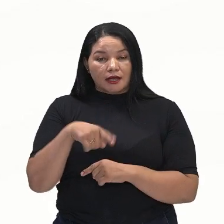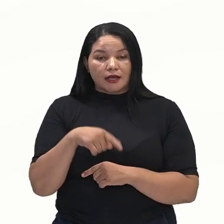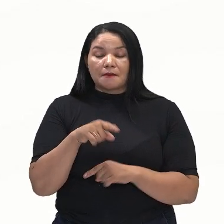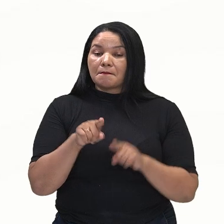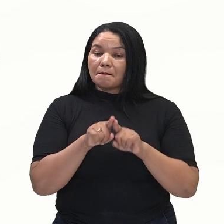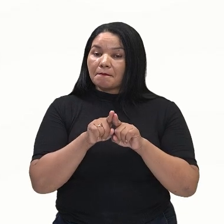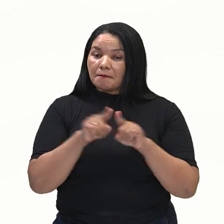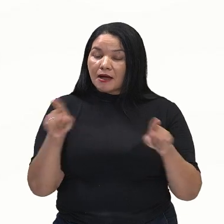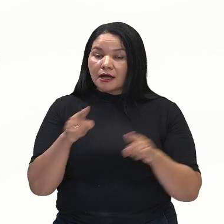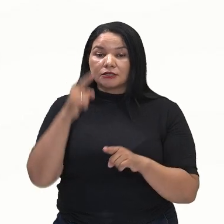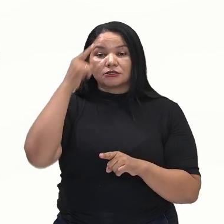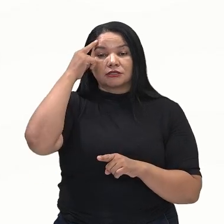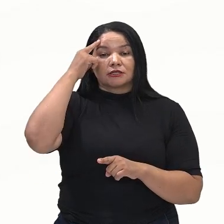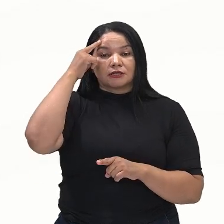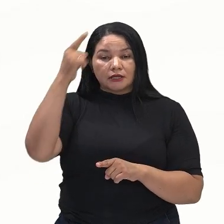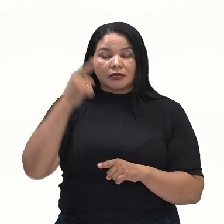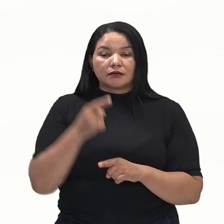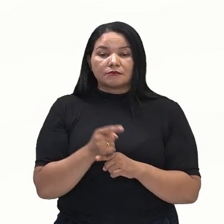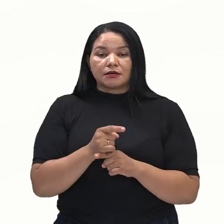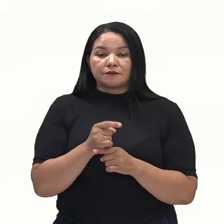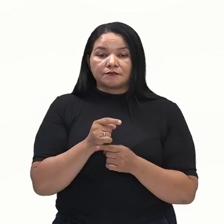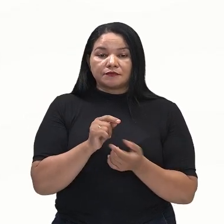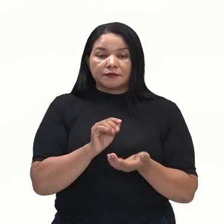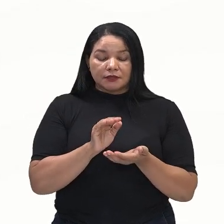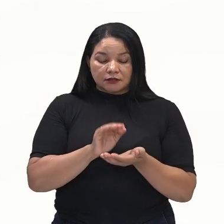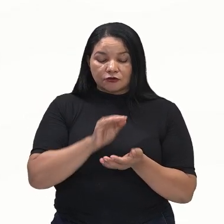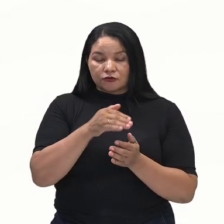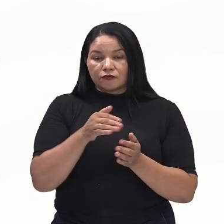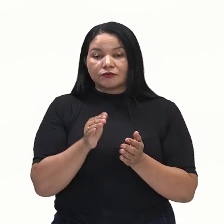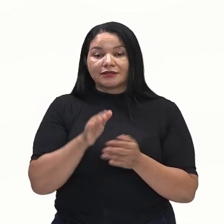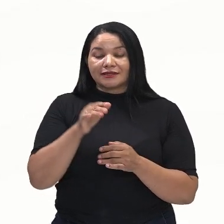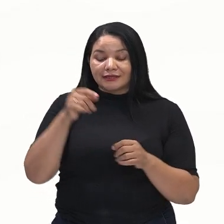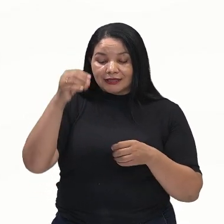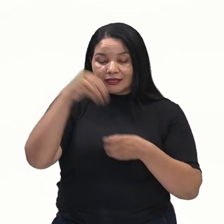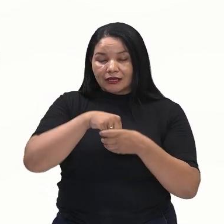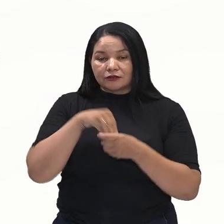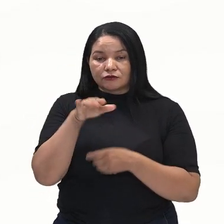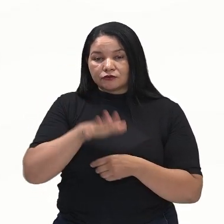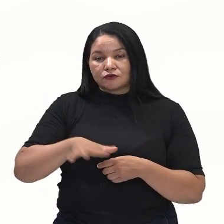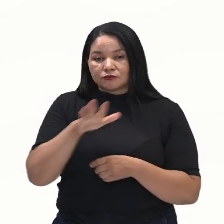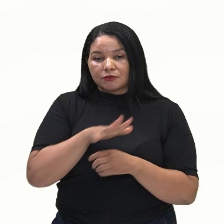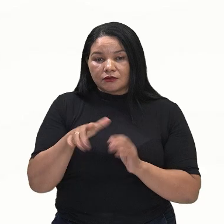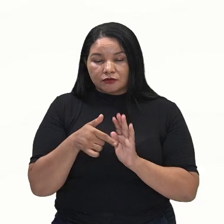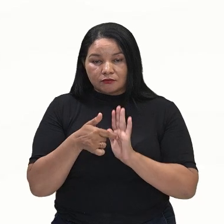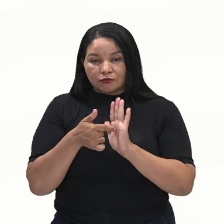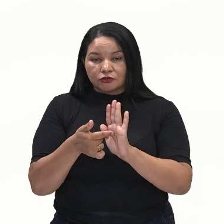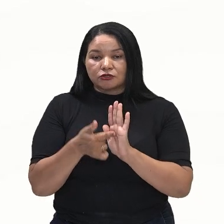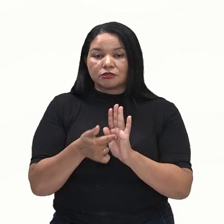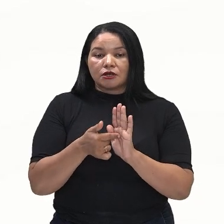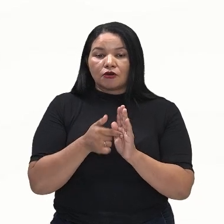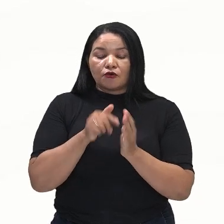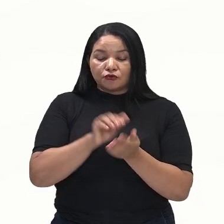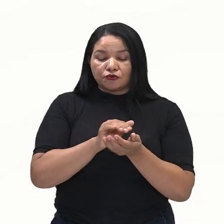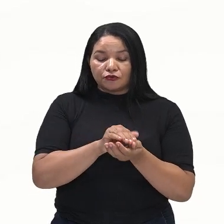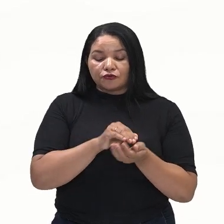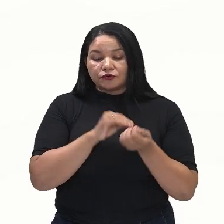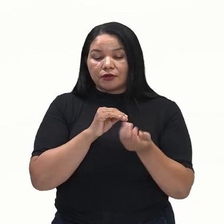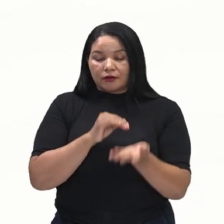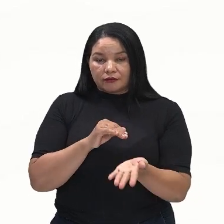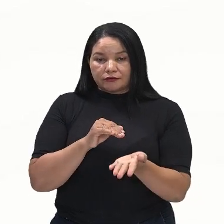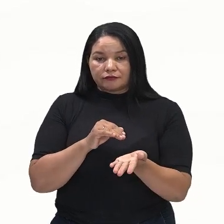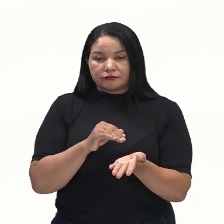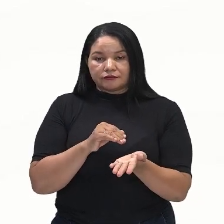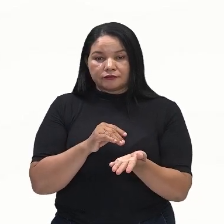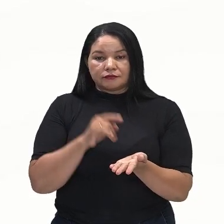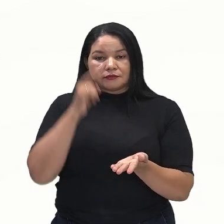se esqueçam que nós temos que analisar dentro do espaço amostral do lançamento de um dado. E esse